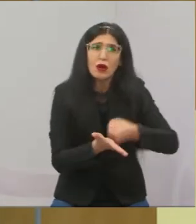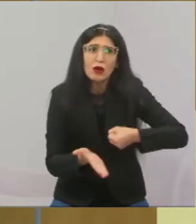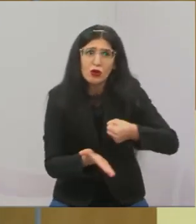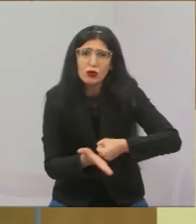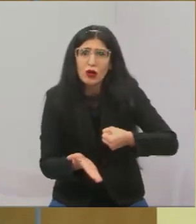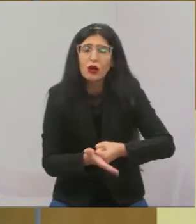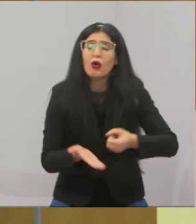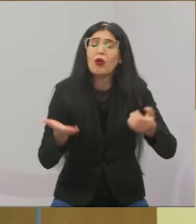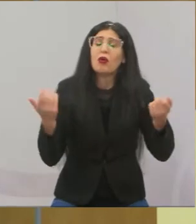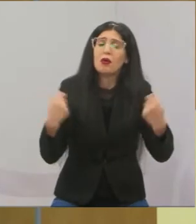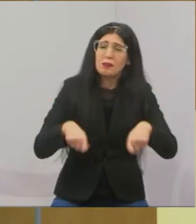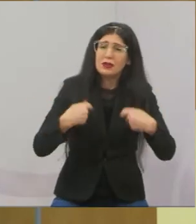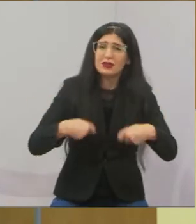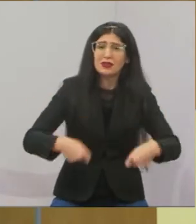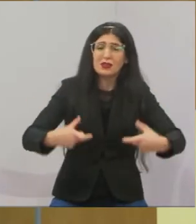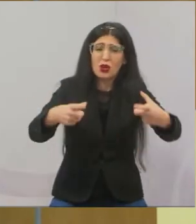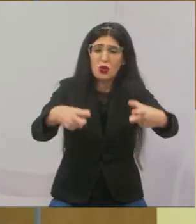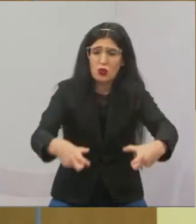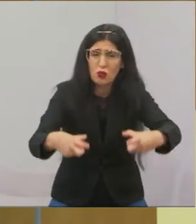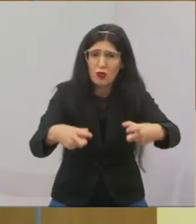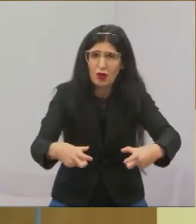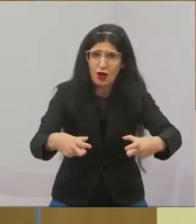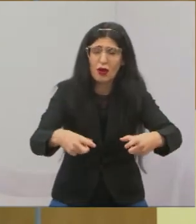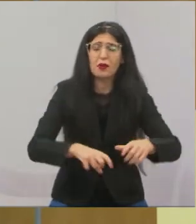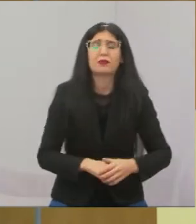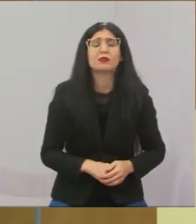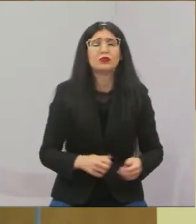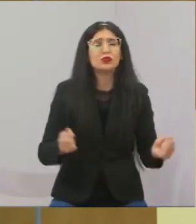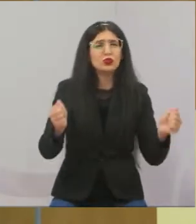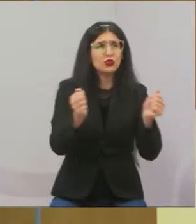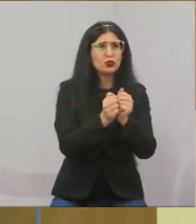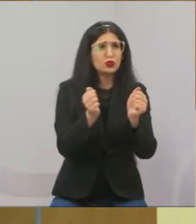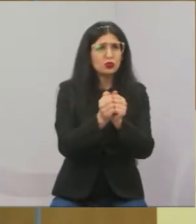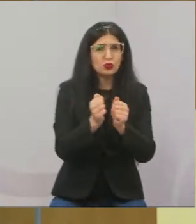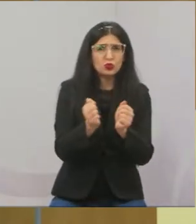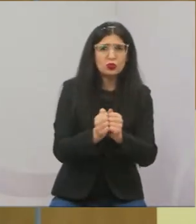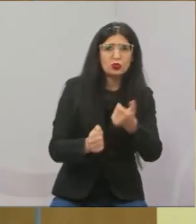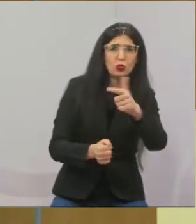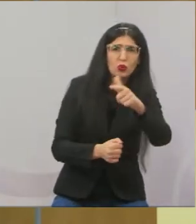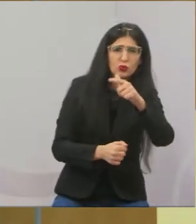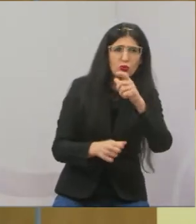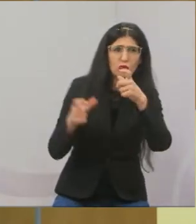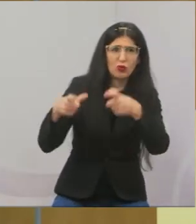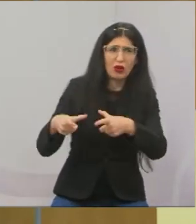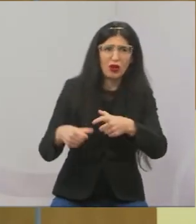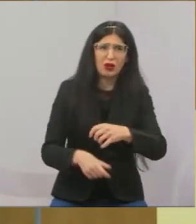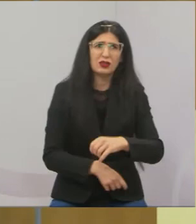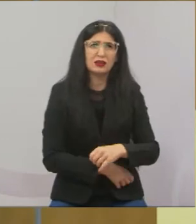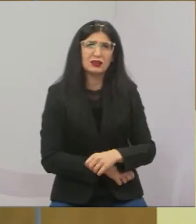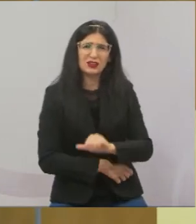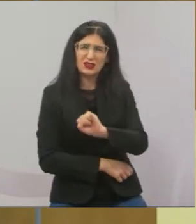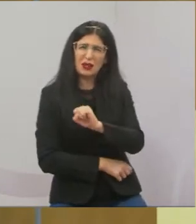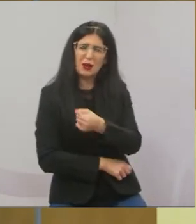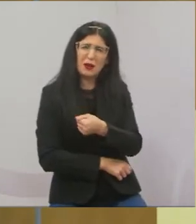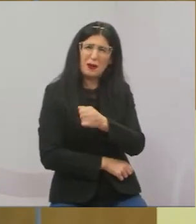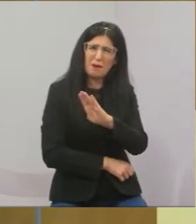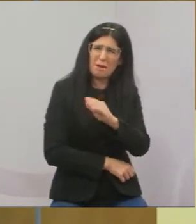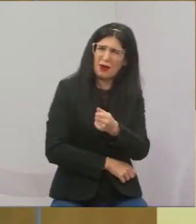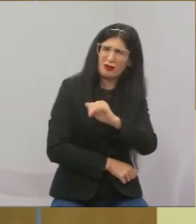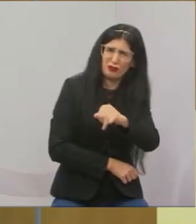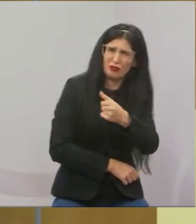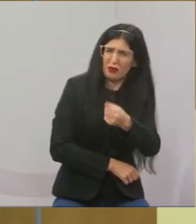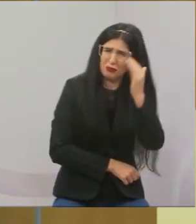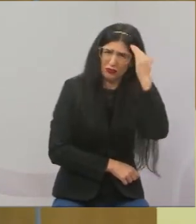pleiteando junto a uma sociedade de amigos, a Sabajal, né? Lutar pela reforma também,